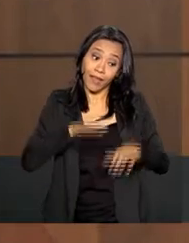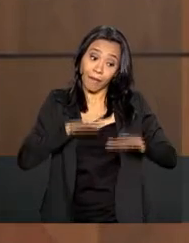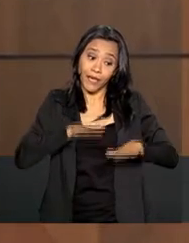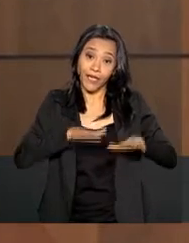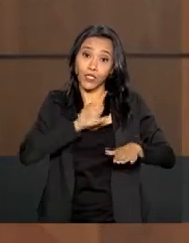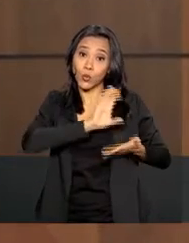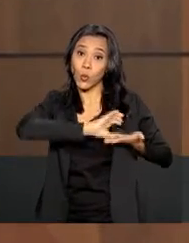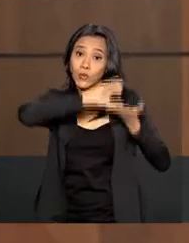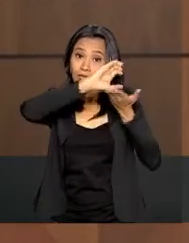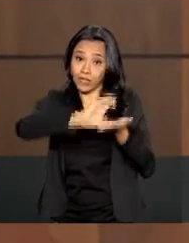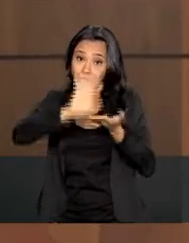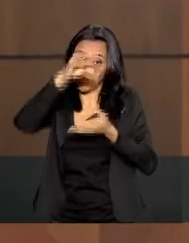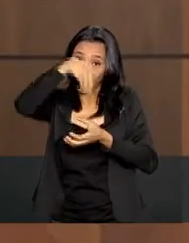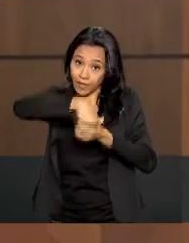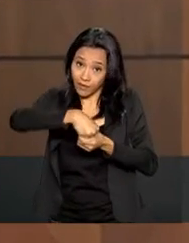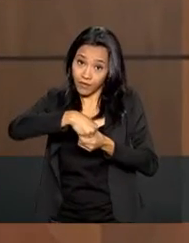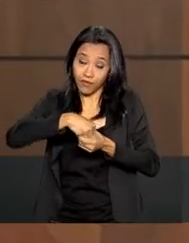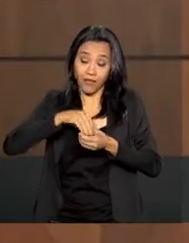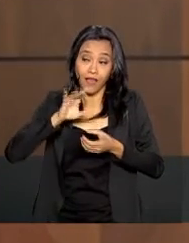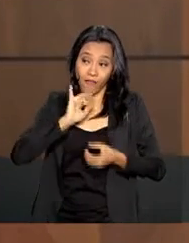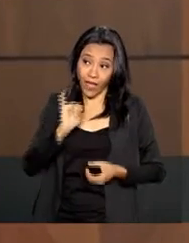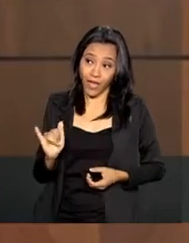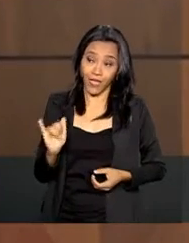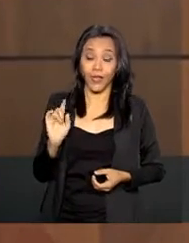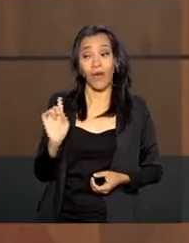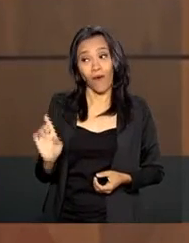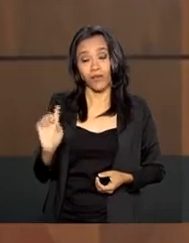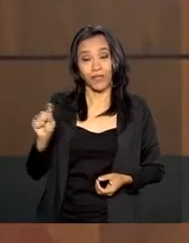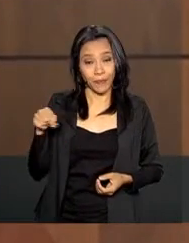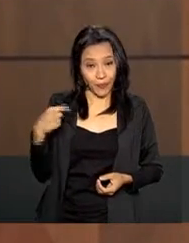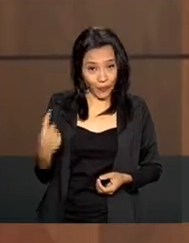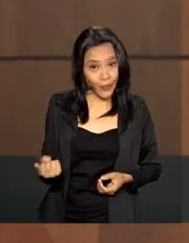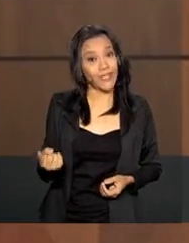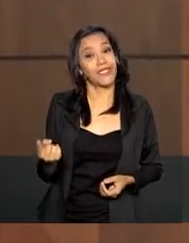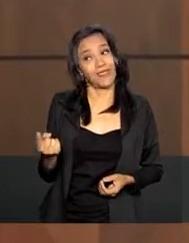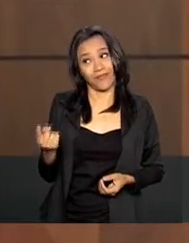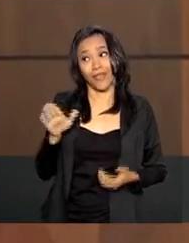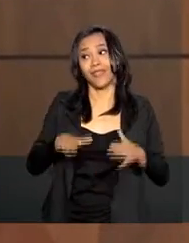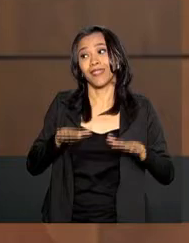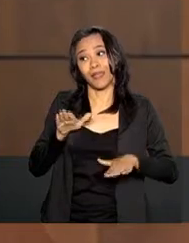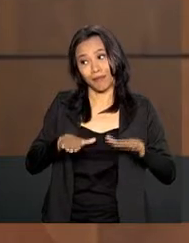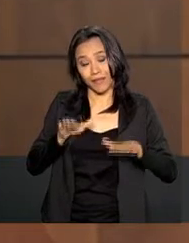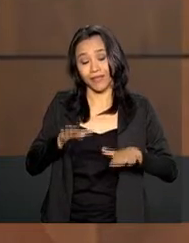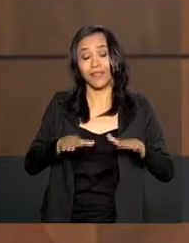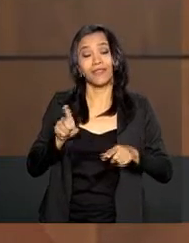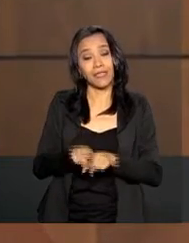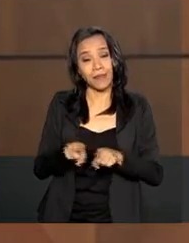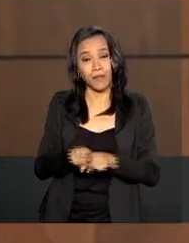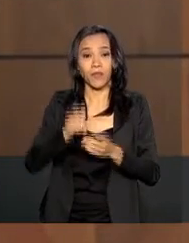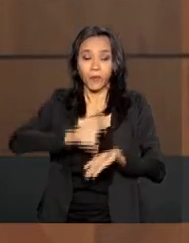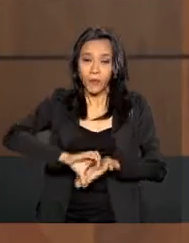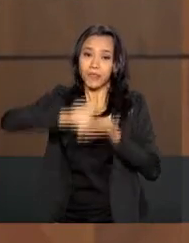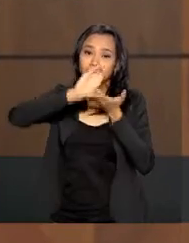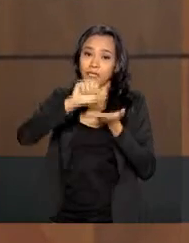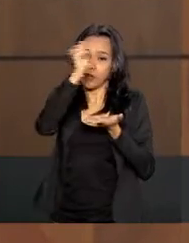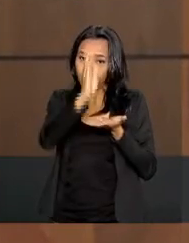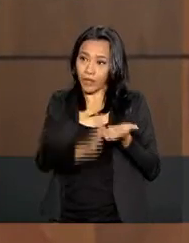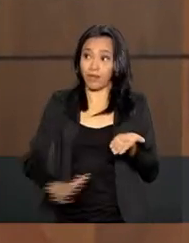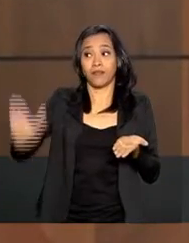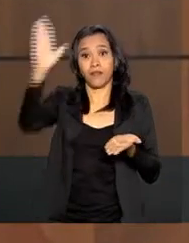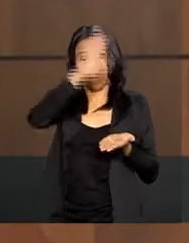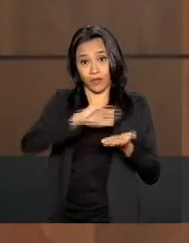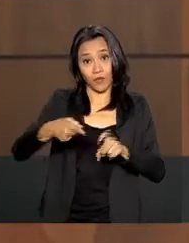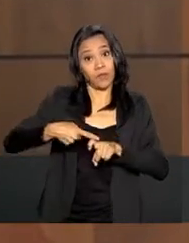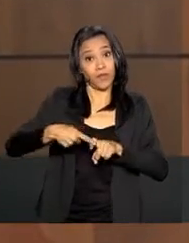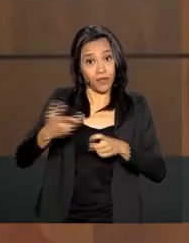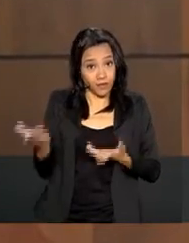conselho interno mas só depois está dependendo do conselho nacional não é eu acho que